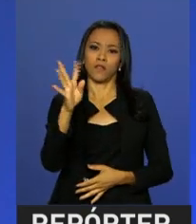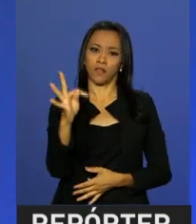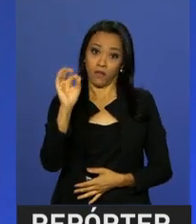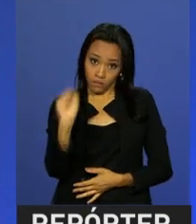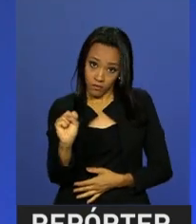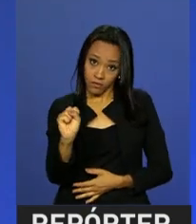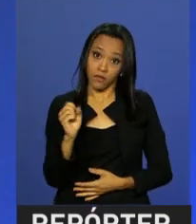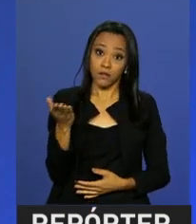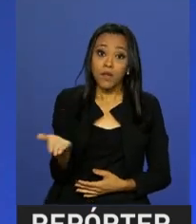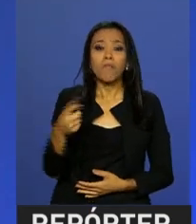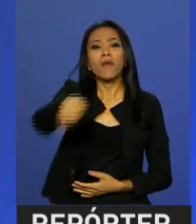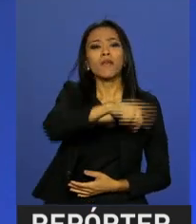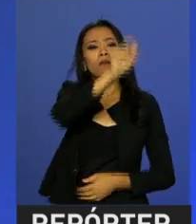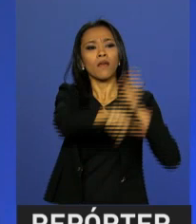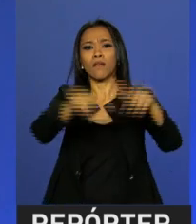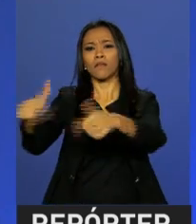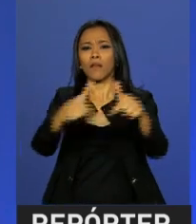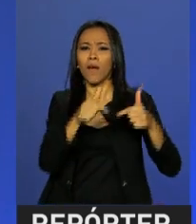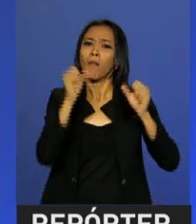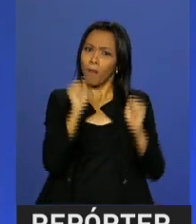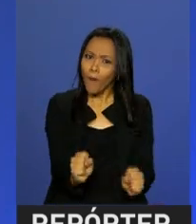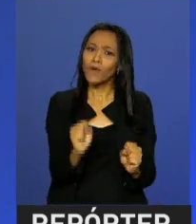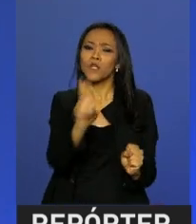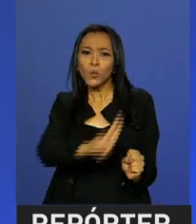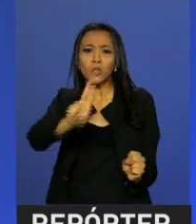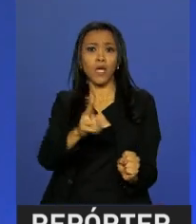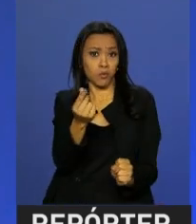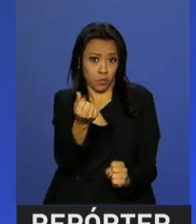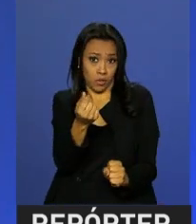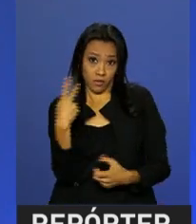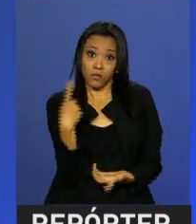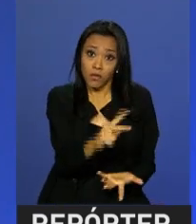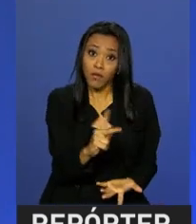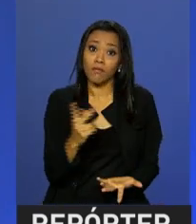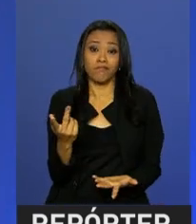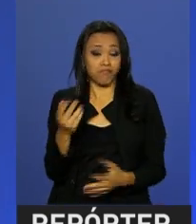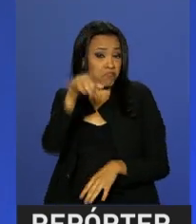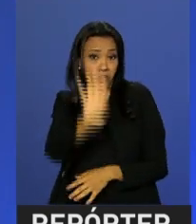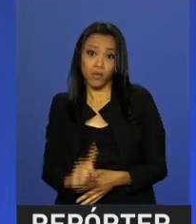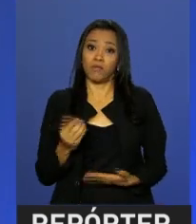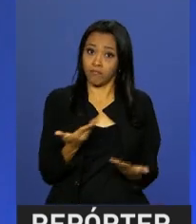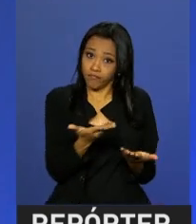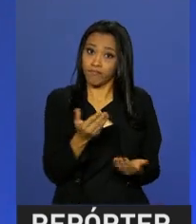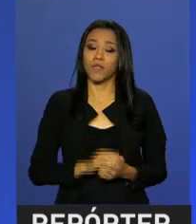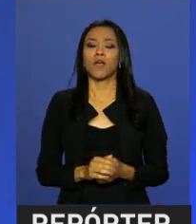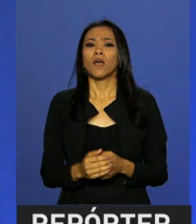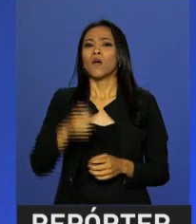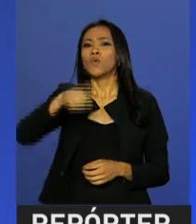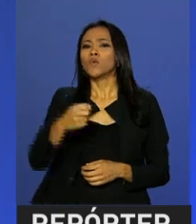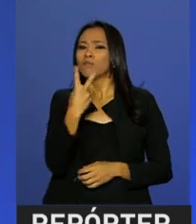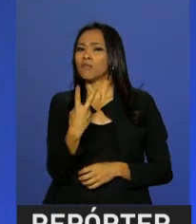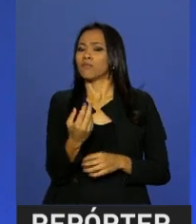tempo de serviço para que o trabalhador possa usar o dinheiro que é seu por absoluto direito nos dois últimos